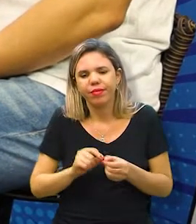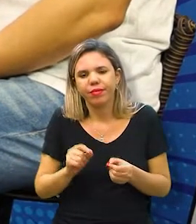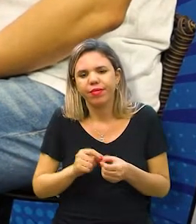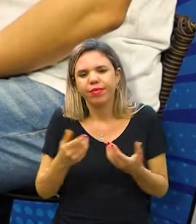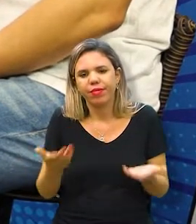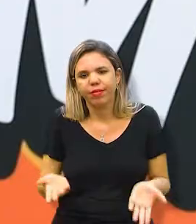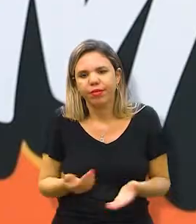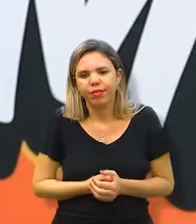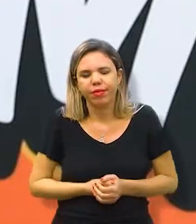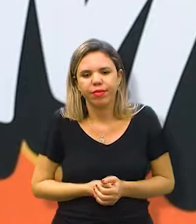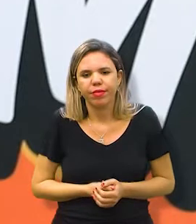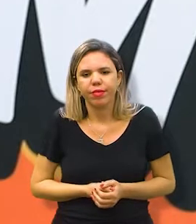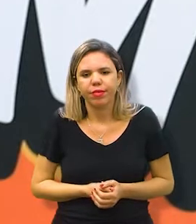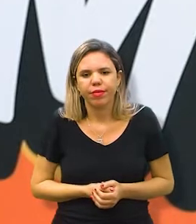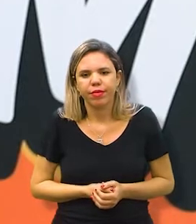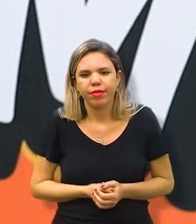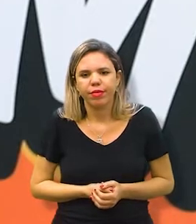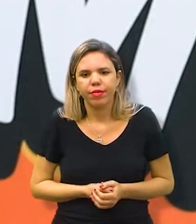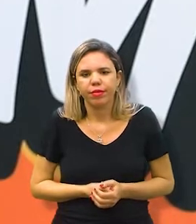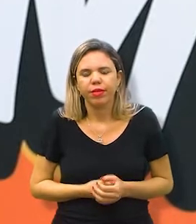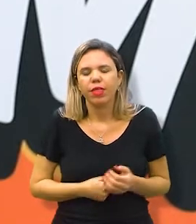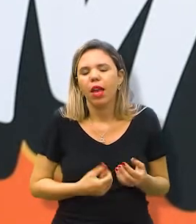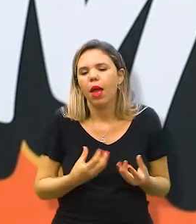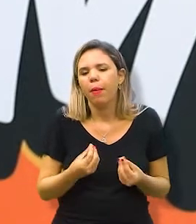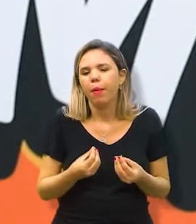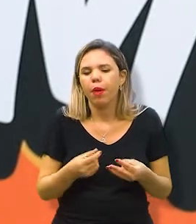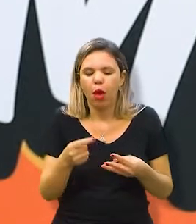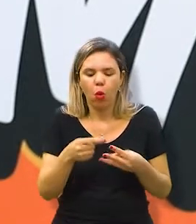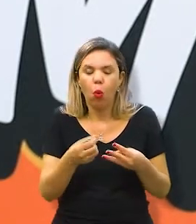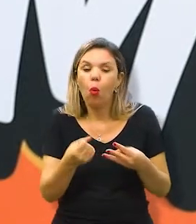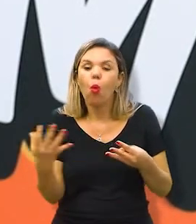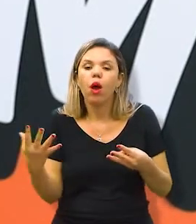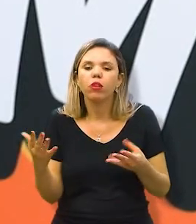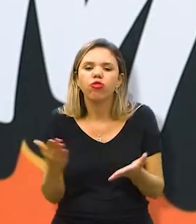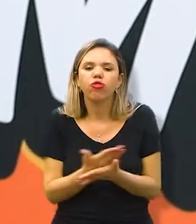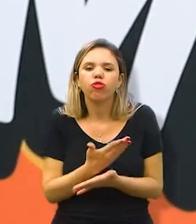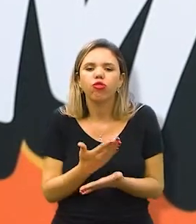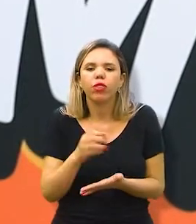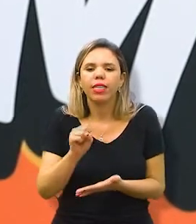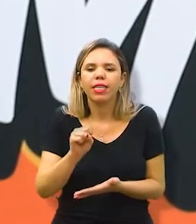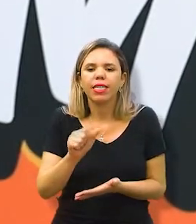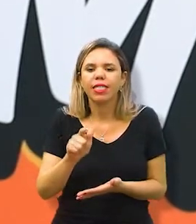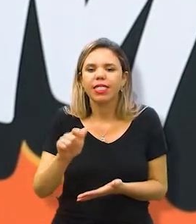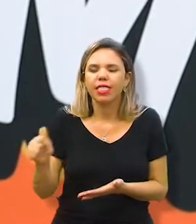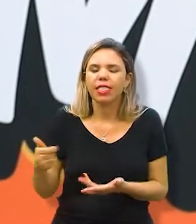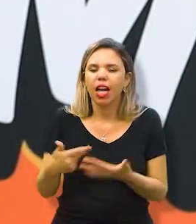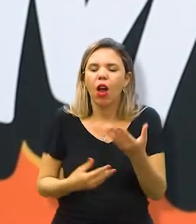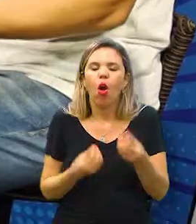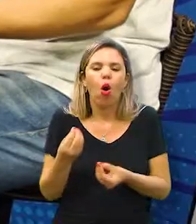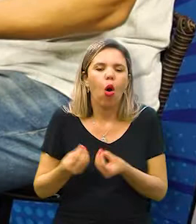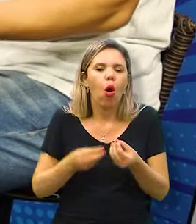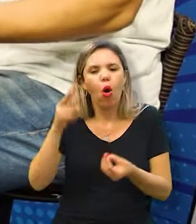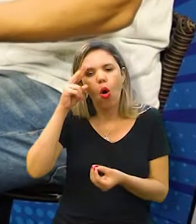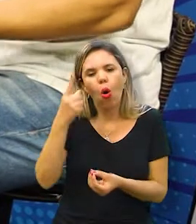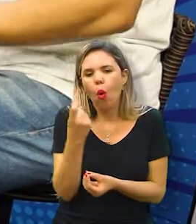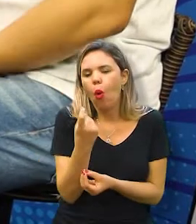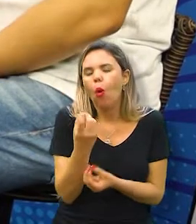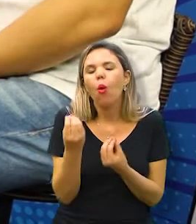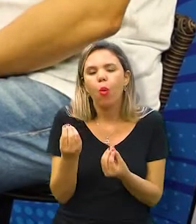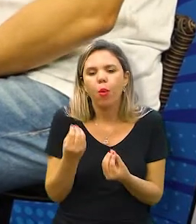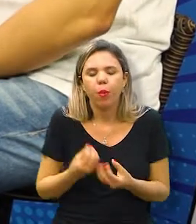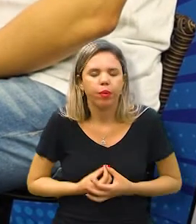muito bom aprender. É uma série, é uma trilogia, é uma saga, ou é uma história